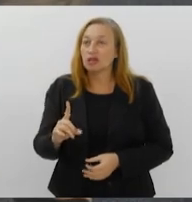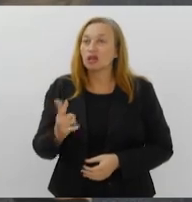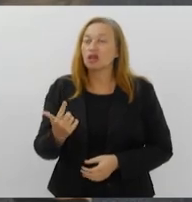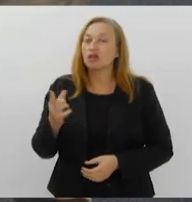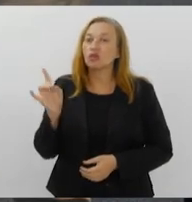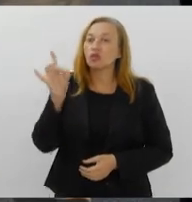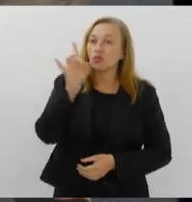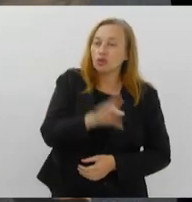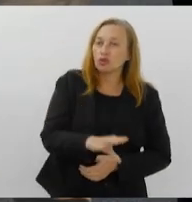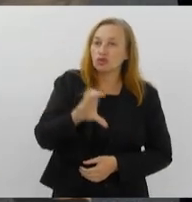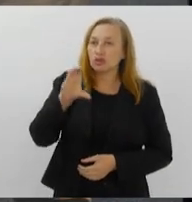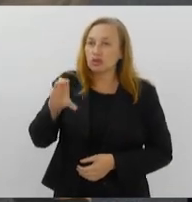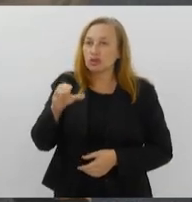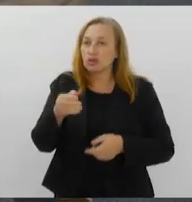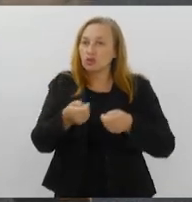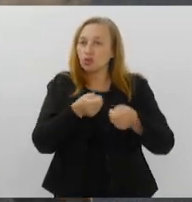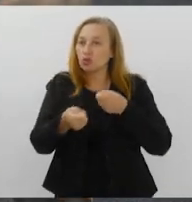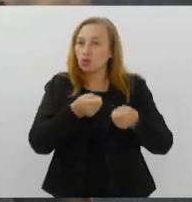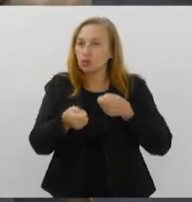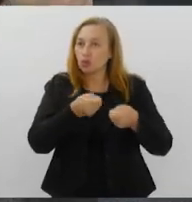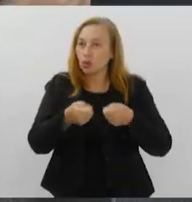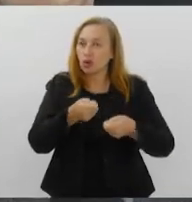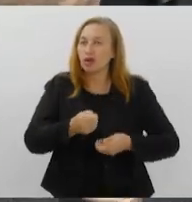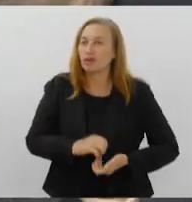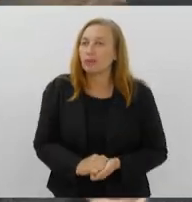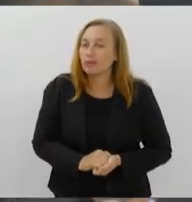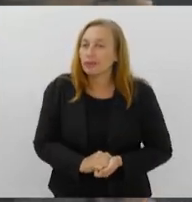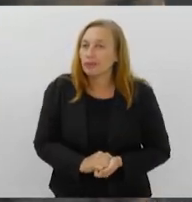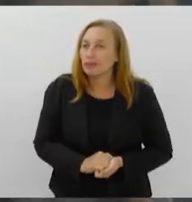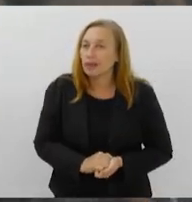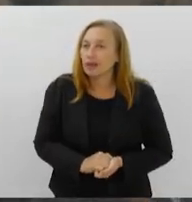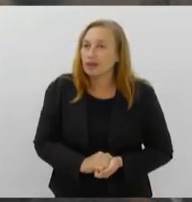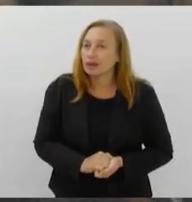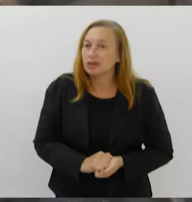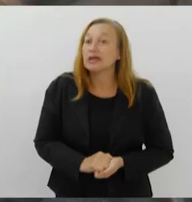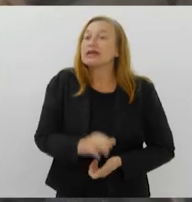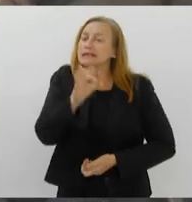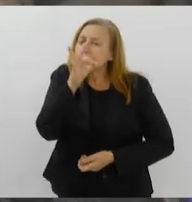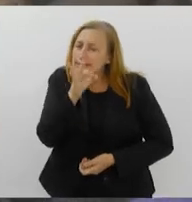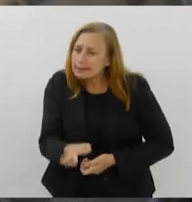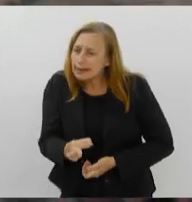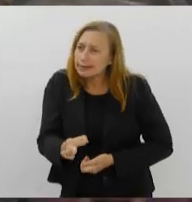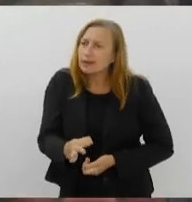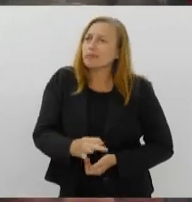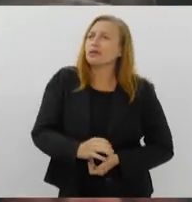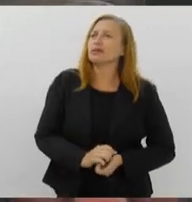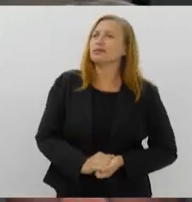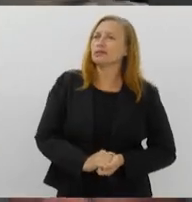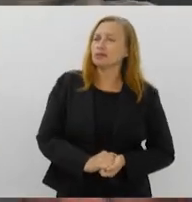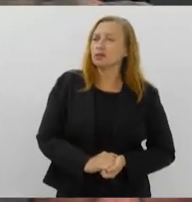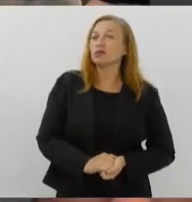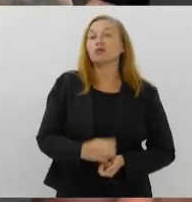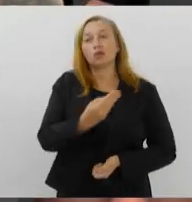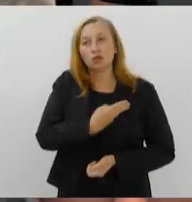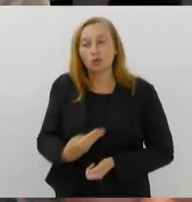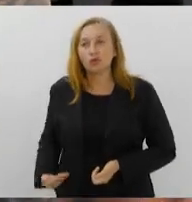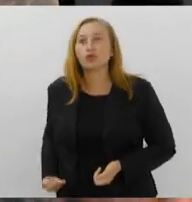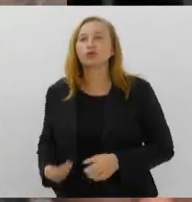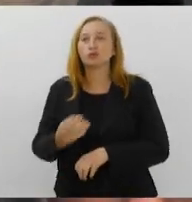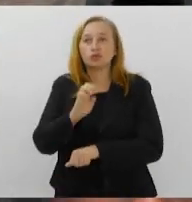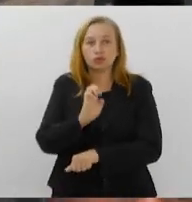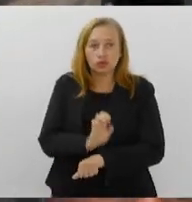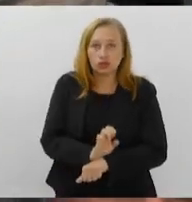de controlar. É isso exatamente que o governo do